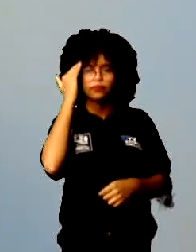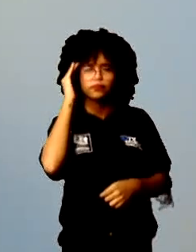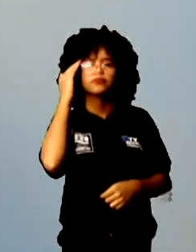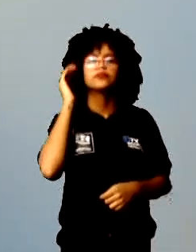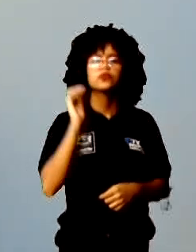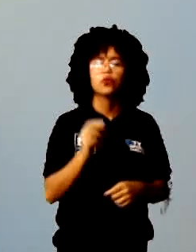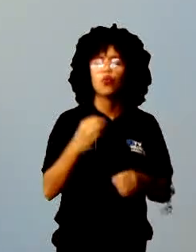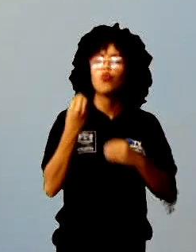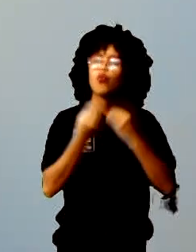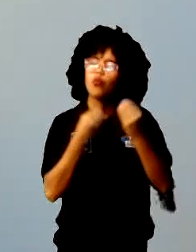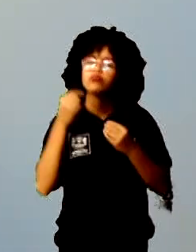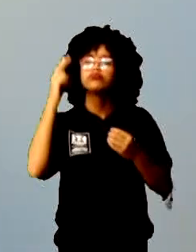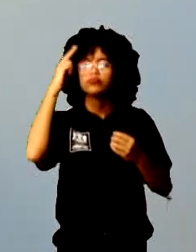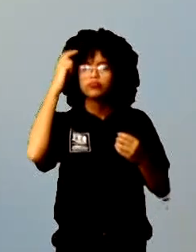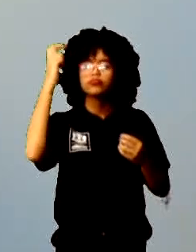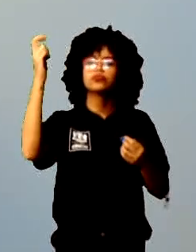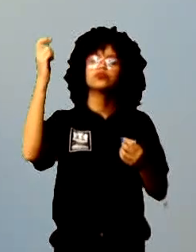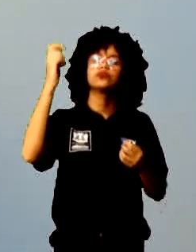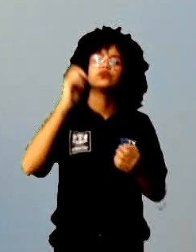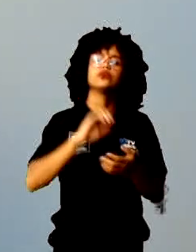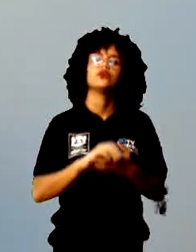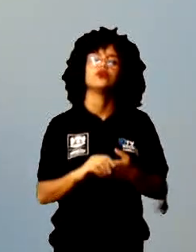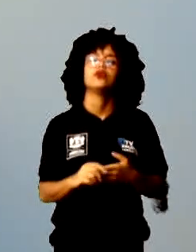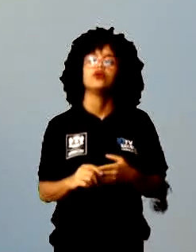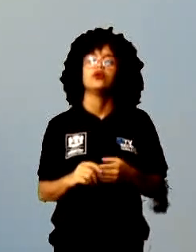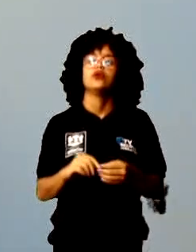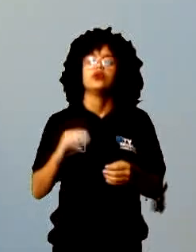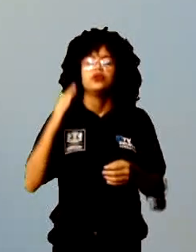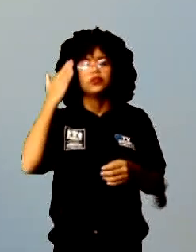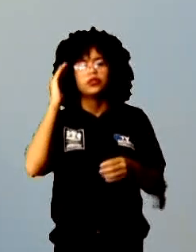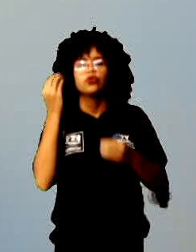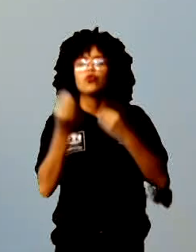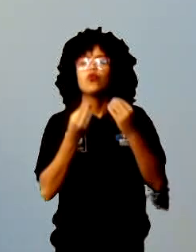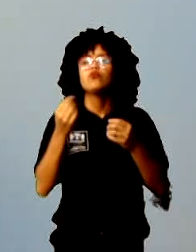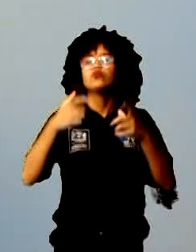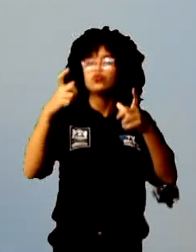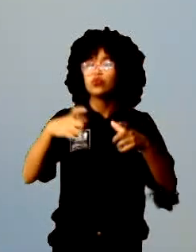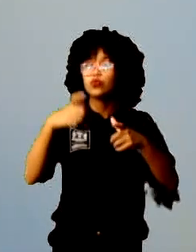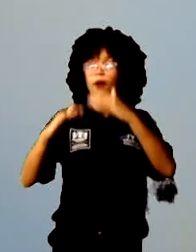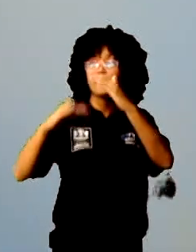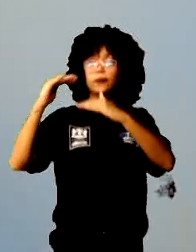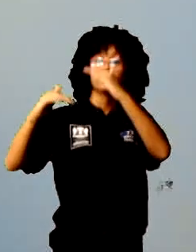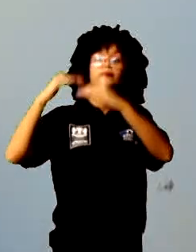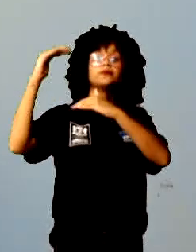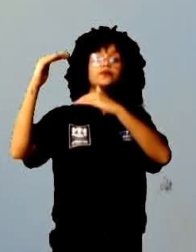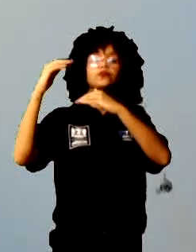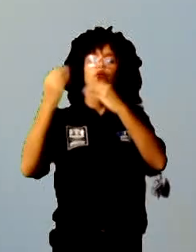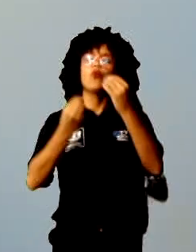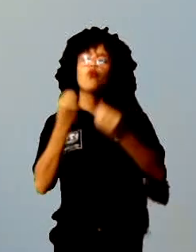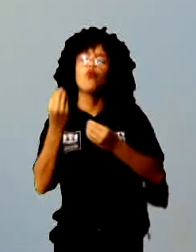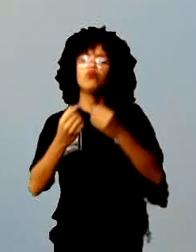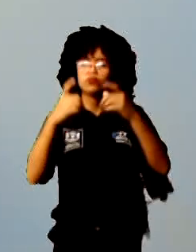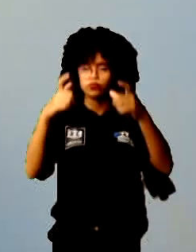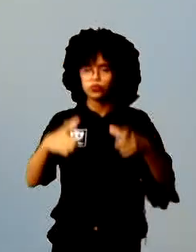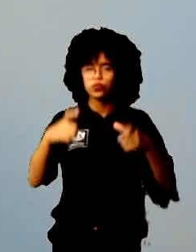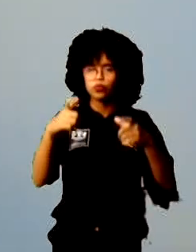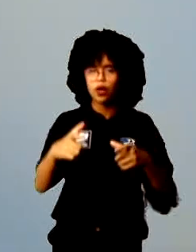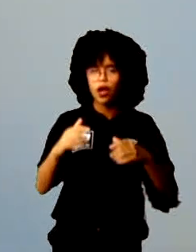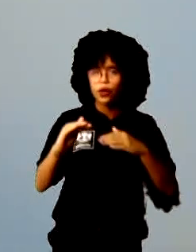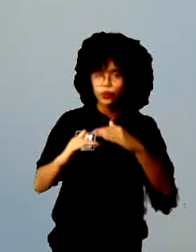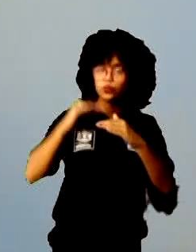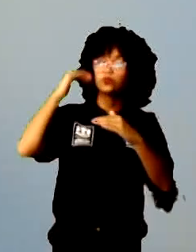não é a cultura entender como Aquela aquele local ele se desenvolveu como aquele local ele